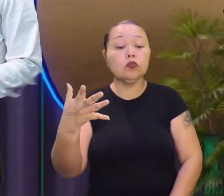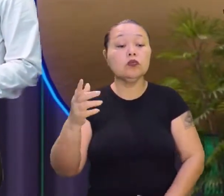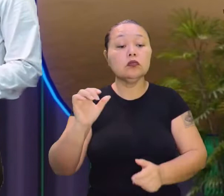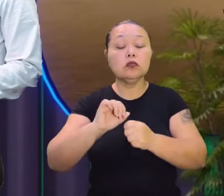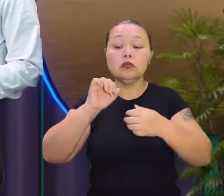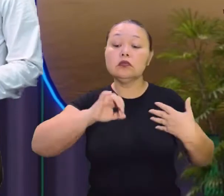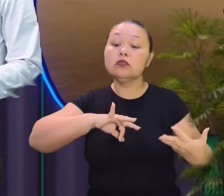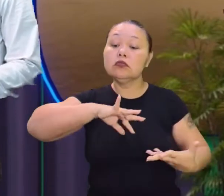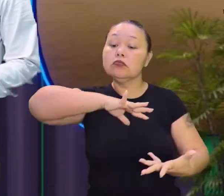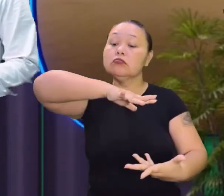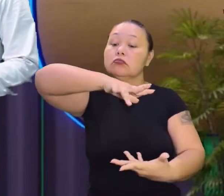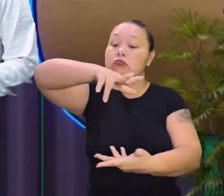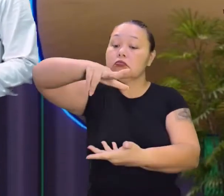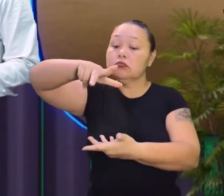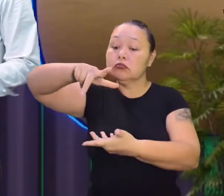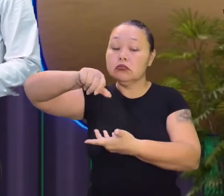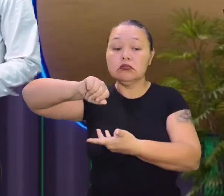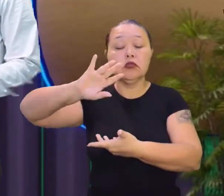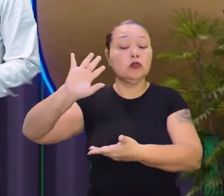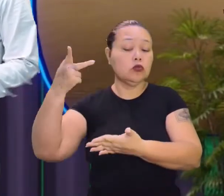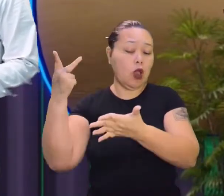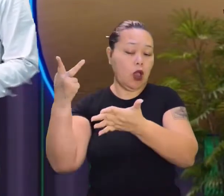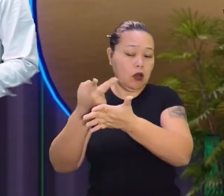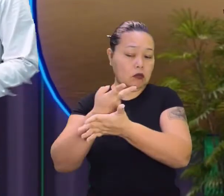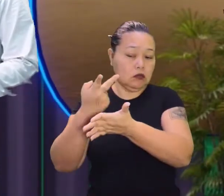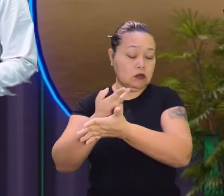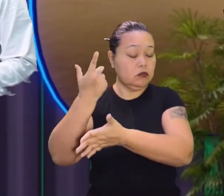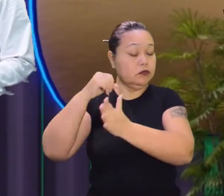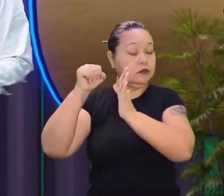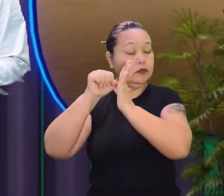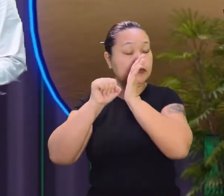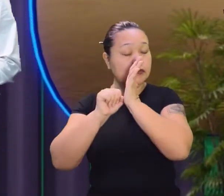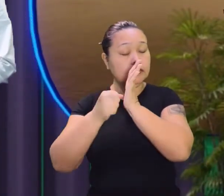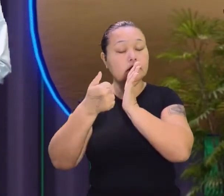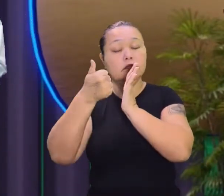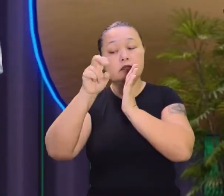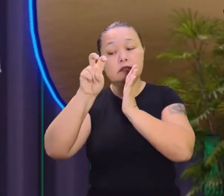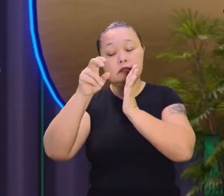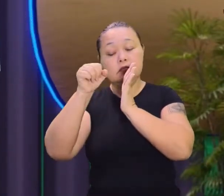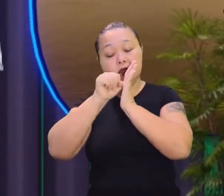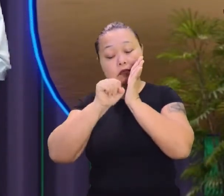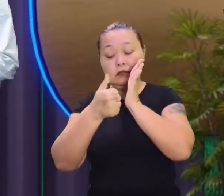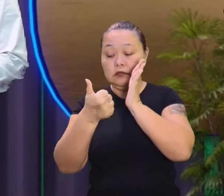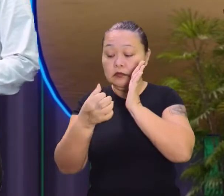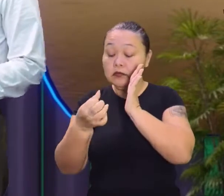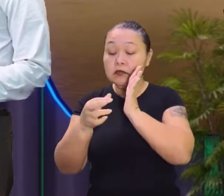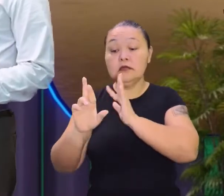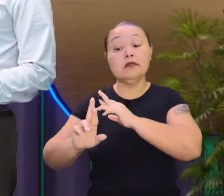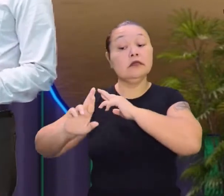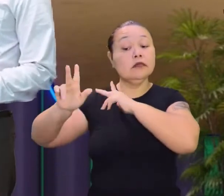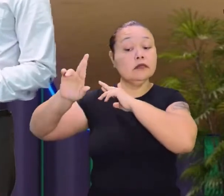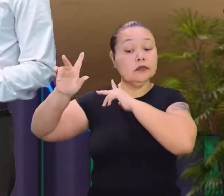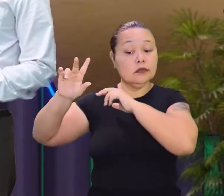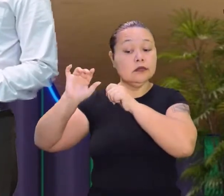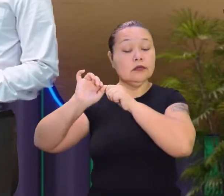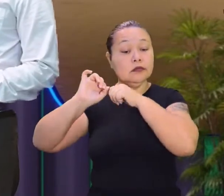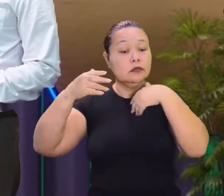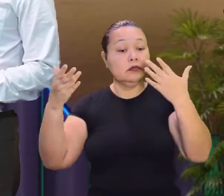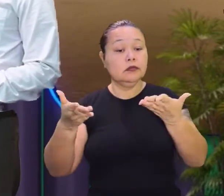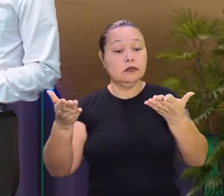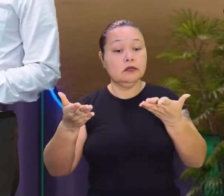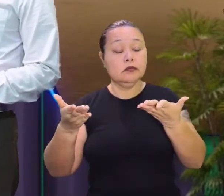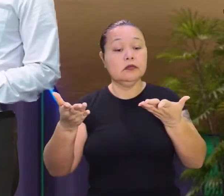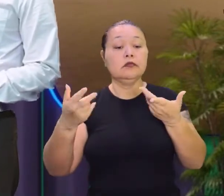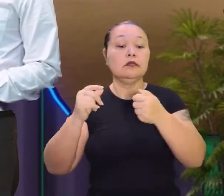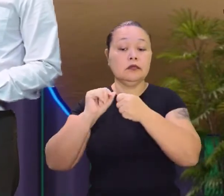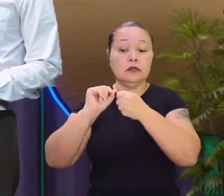de globalização, que já acontecia lá no século XV e XVI, só que de uma forma diferenciada aqui do presente.